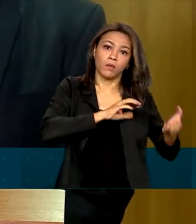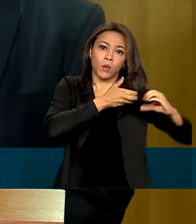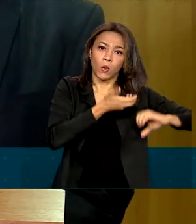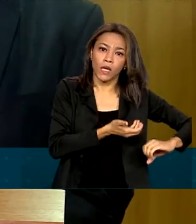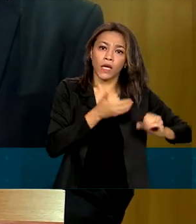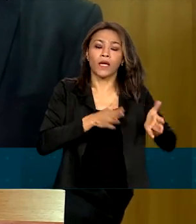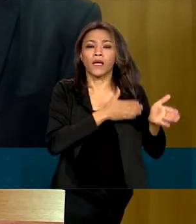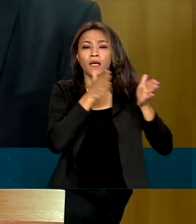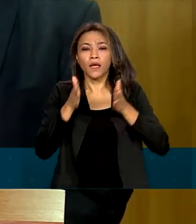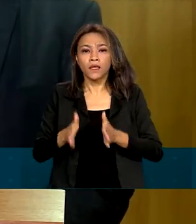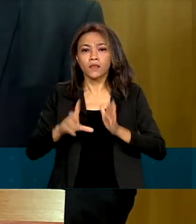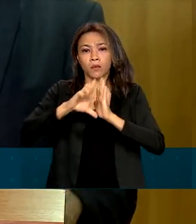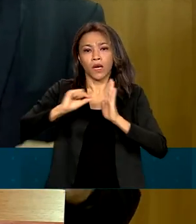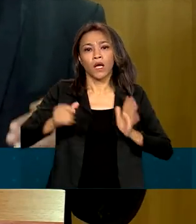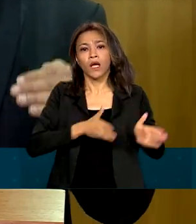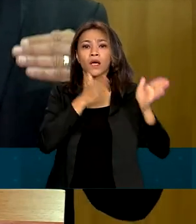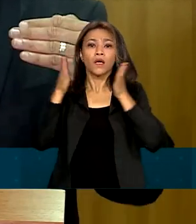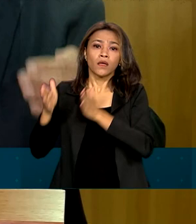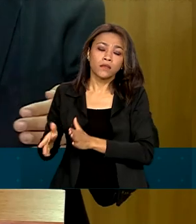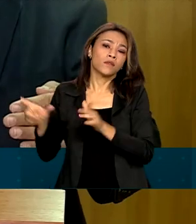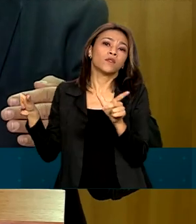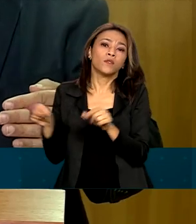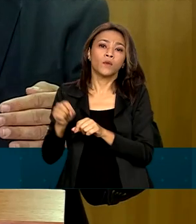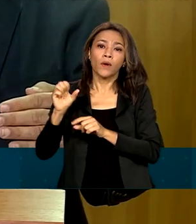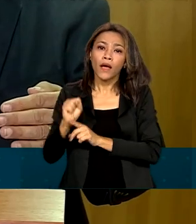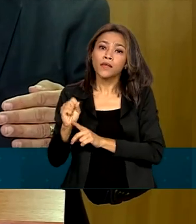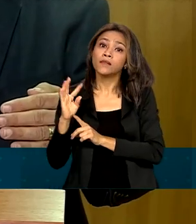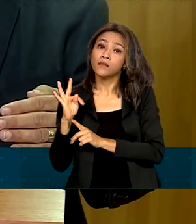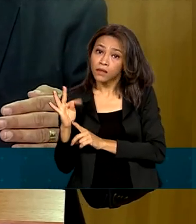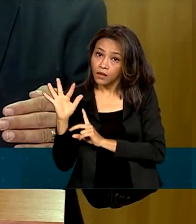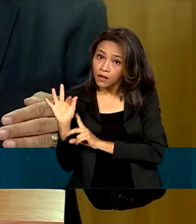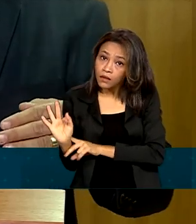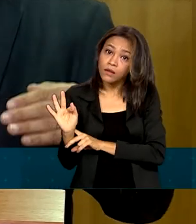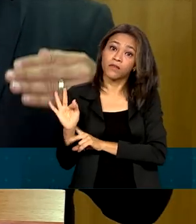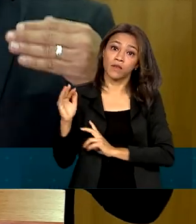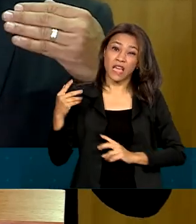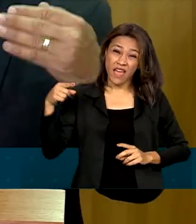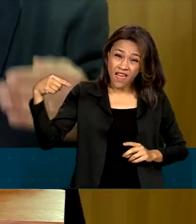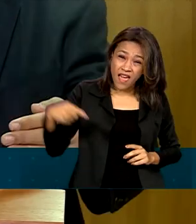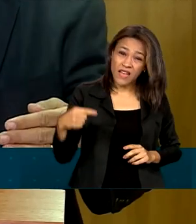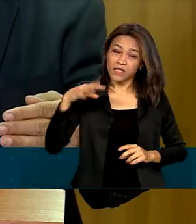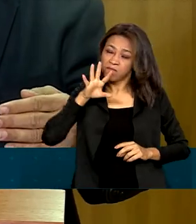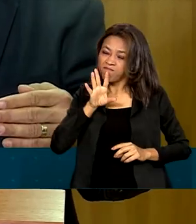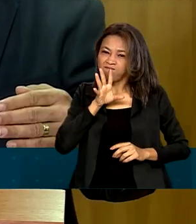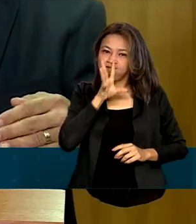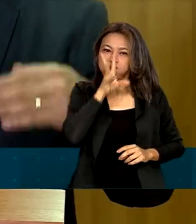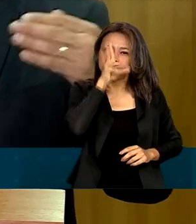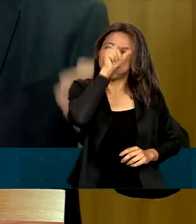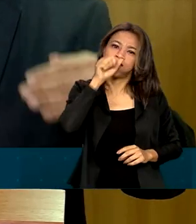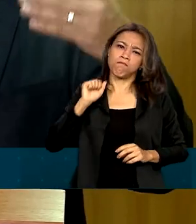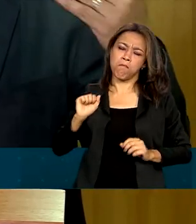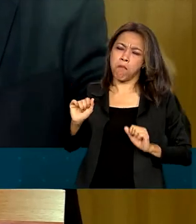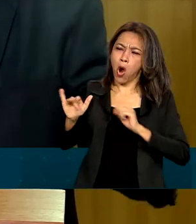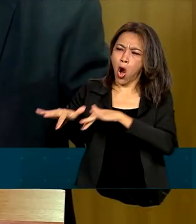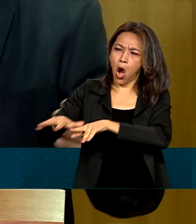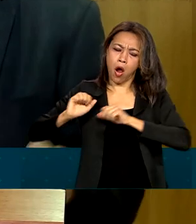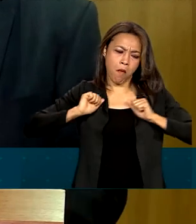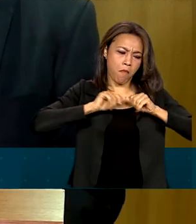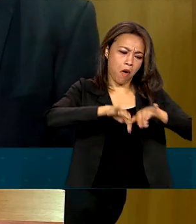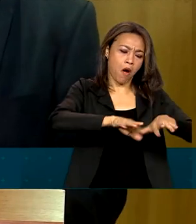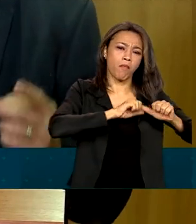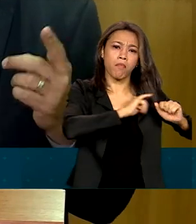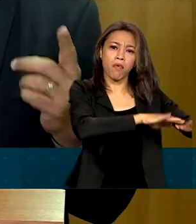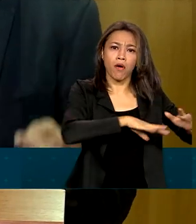Corte, do Palácio do Planalto, mas a partir dessa invasão, desse ato de terrorismo, mobilizar outros